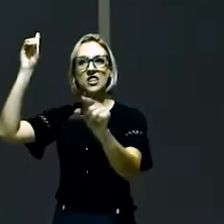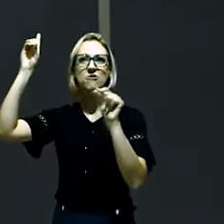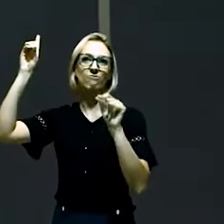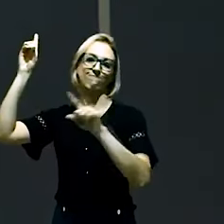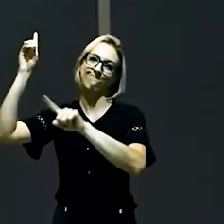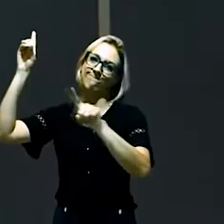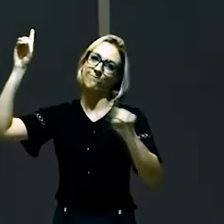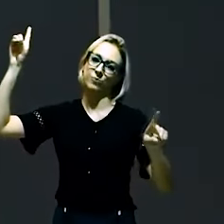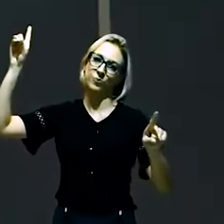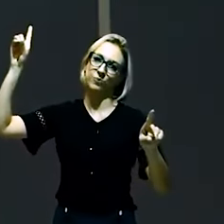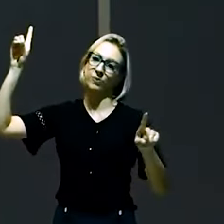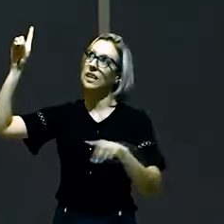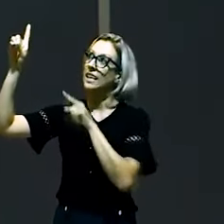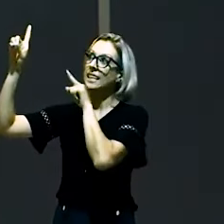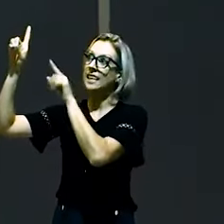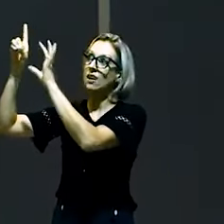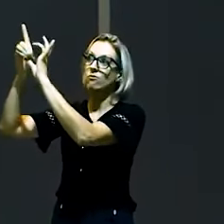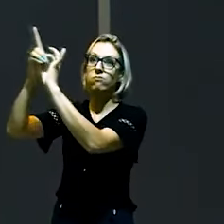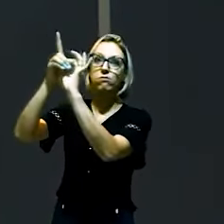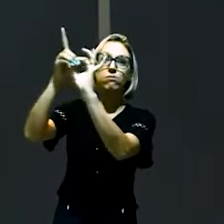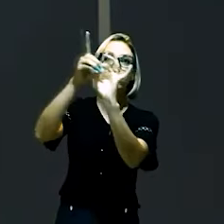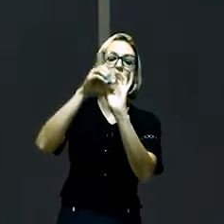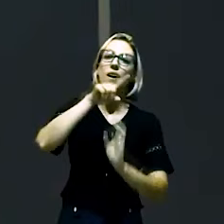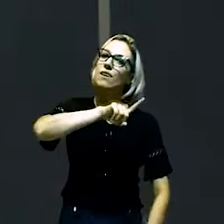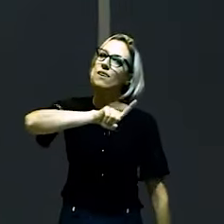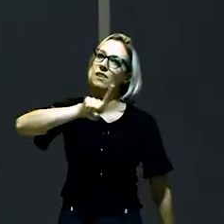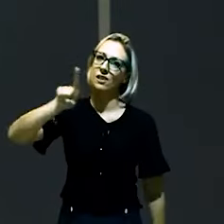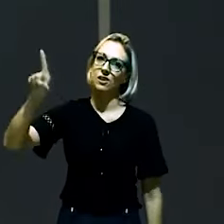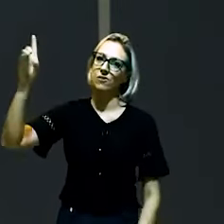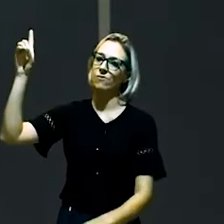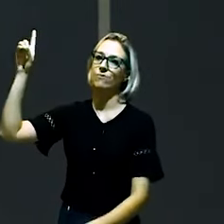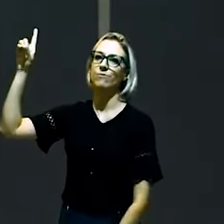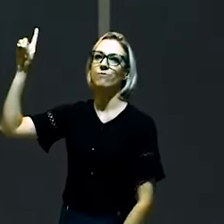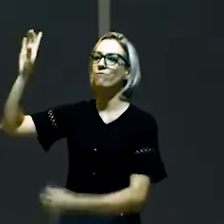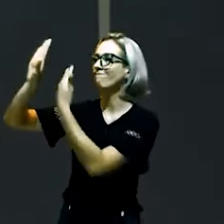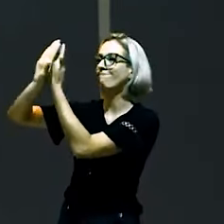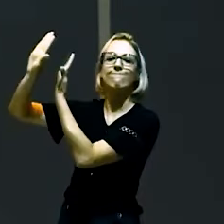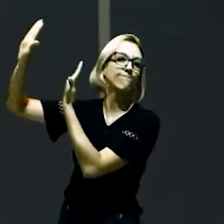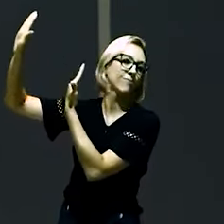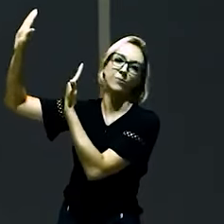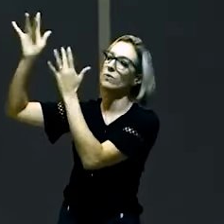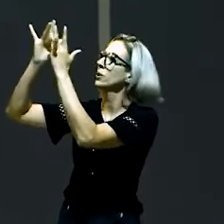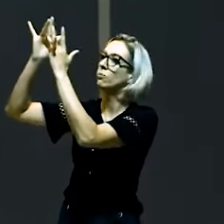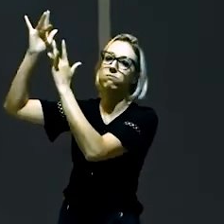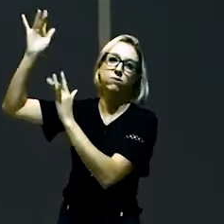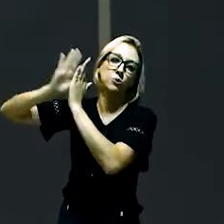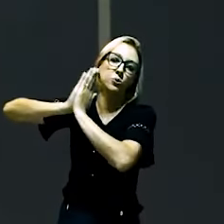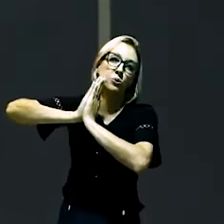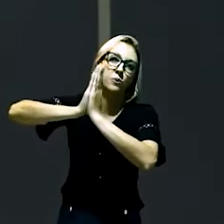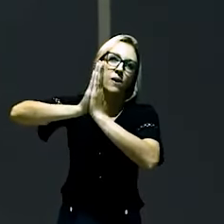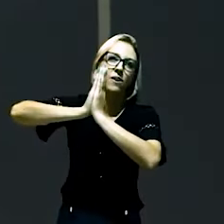fez uma aliança contigo. Não quebre essa aliança, não rompa esta aliança,